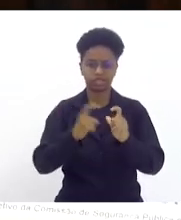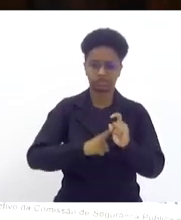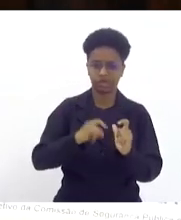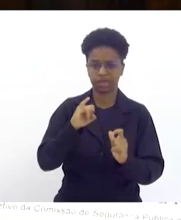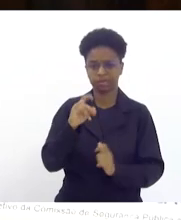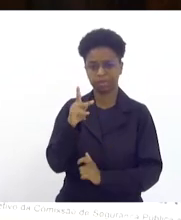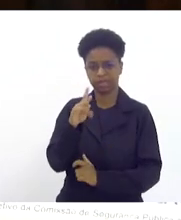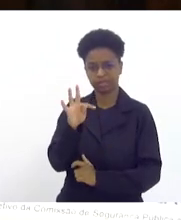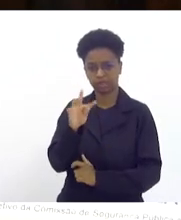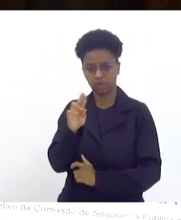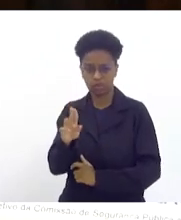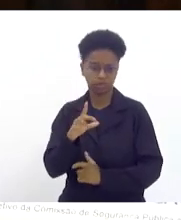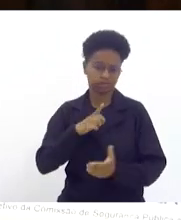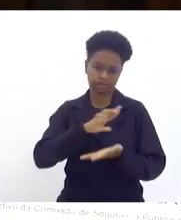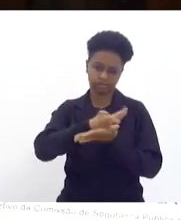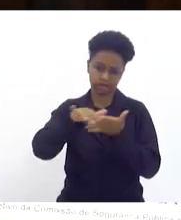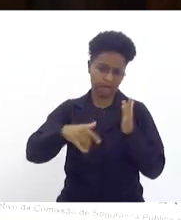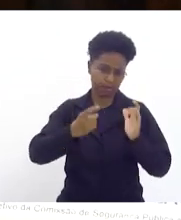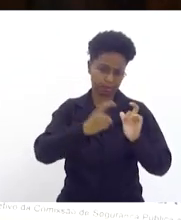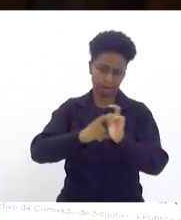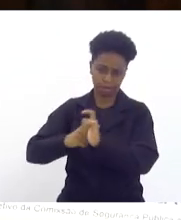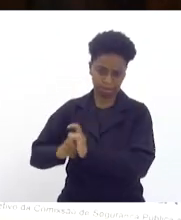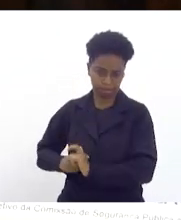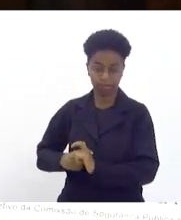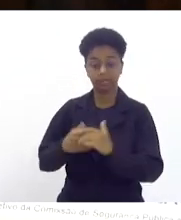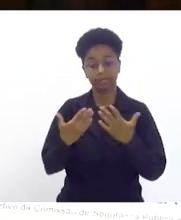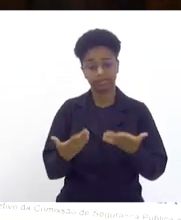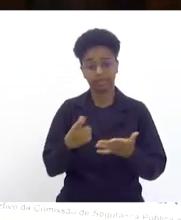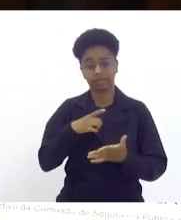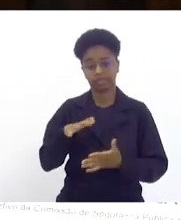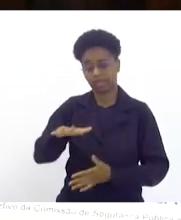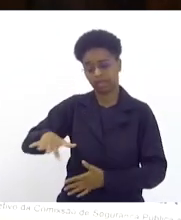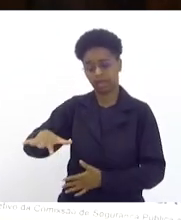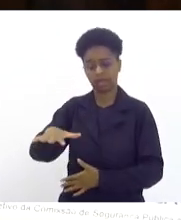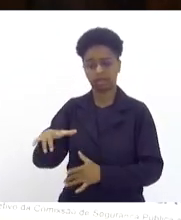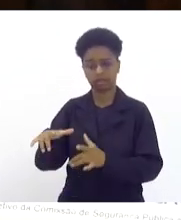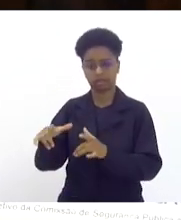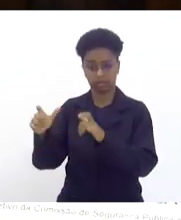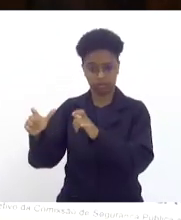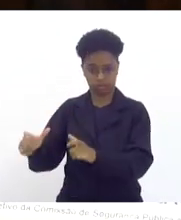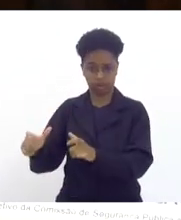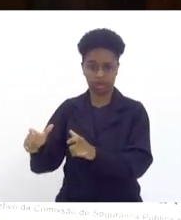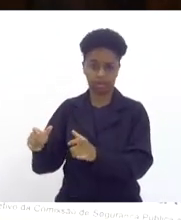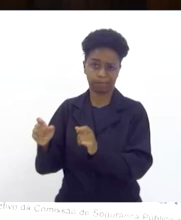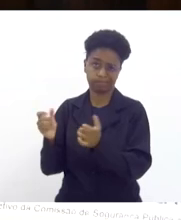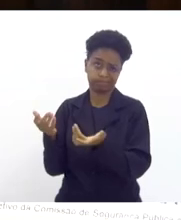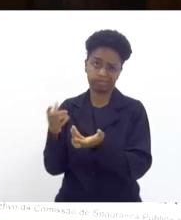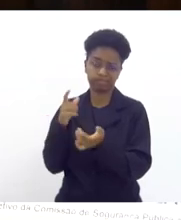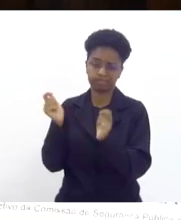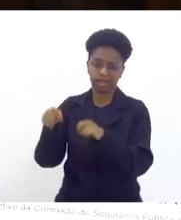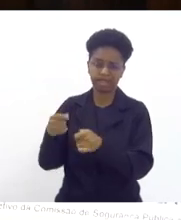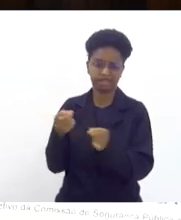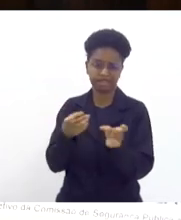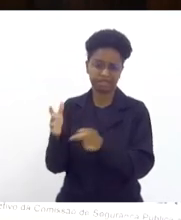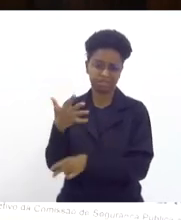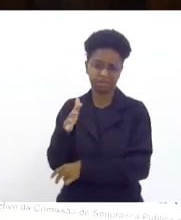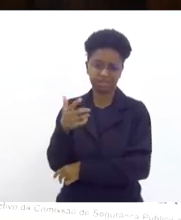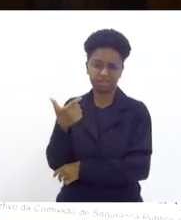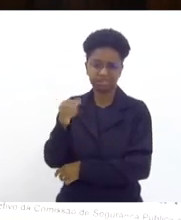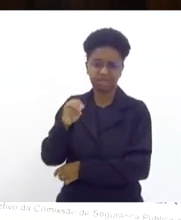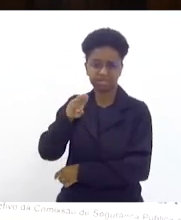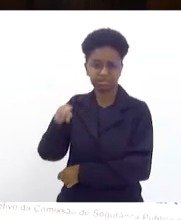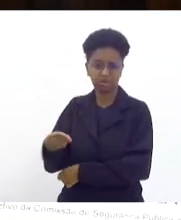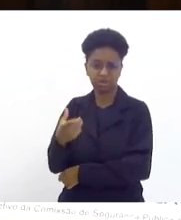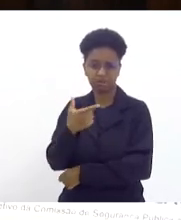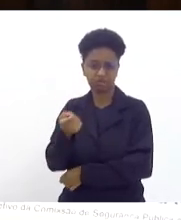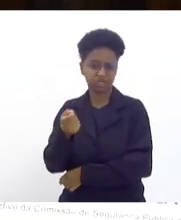de tudo que é tipo e você pega um terreno daquele ali como tem leitor Beltrão que é um terreno que deve ser avaliado em 10 milhões de reais 20